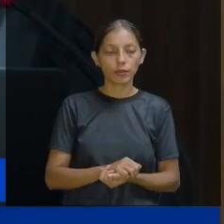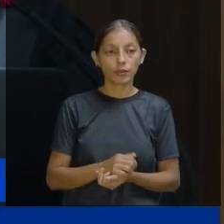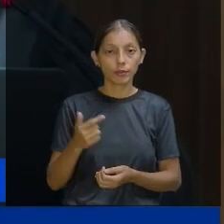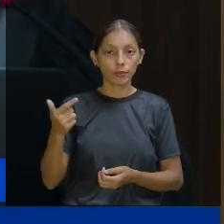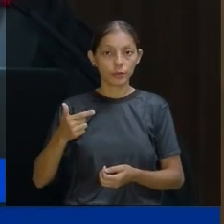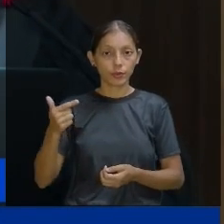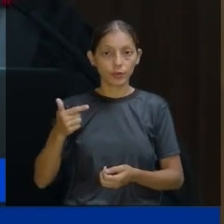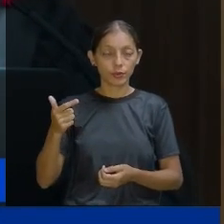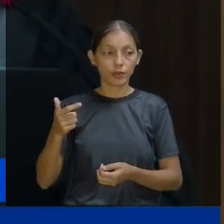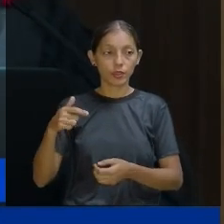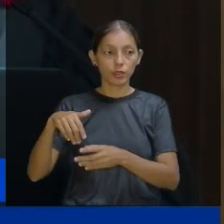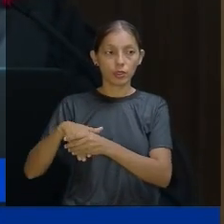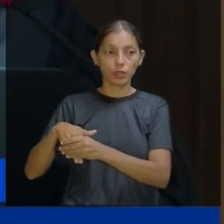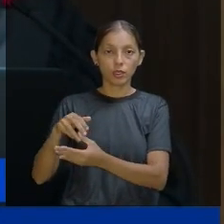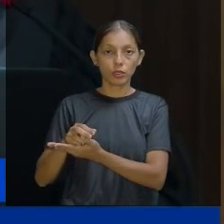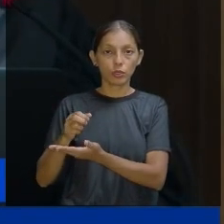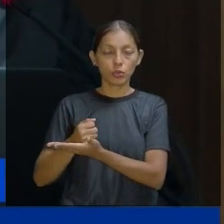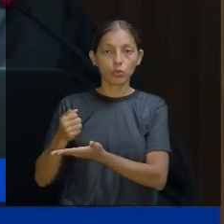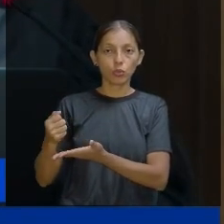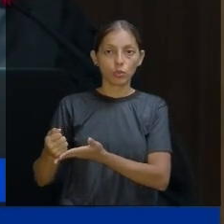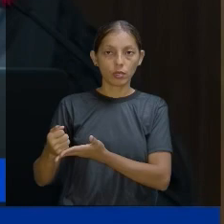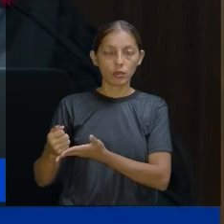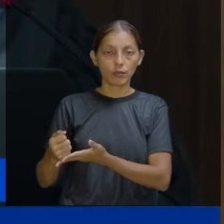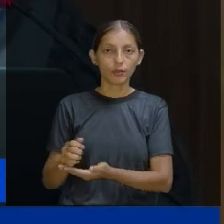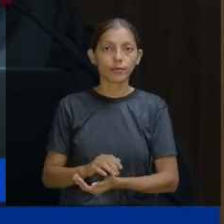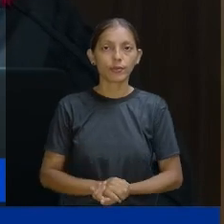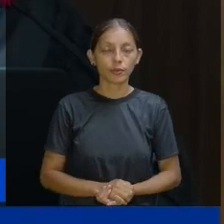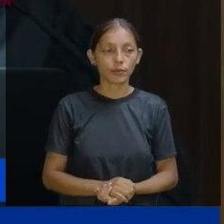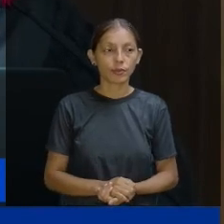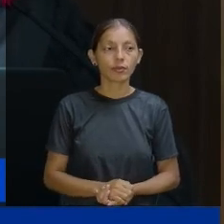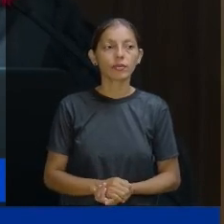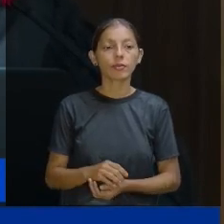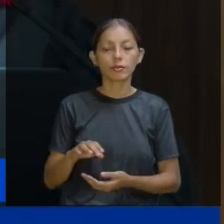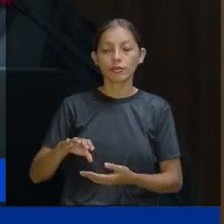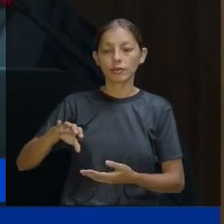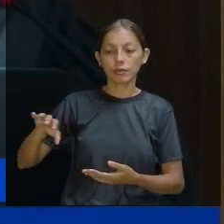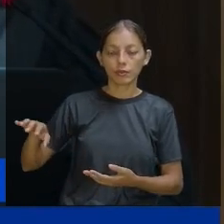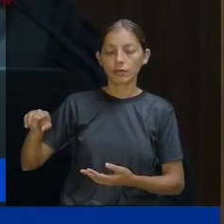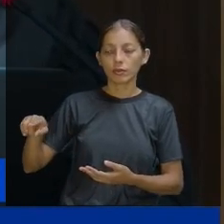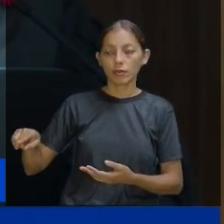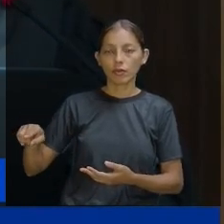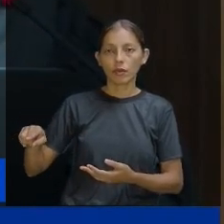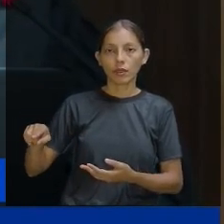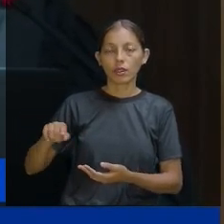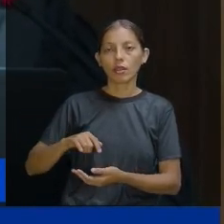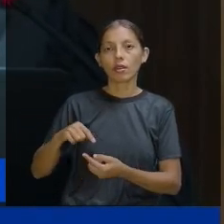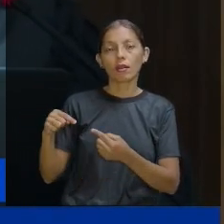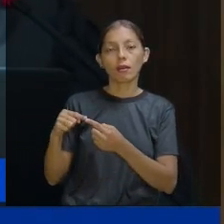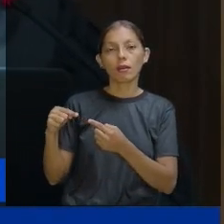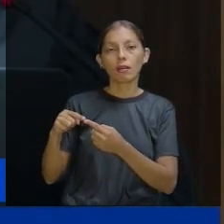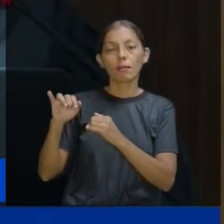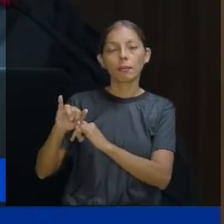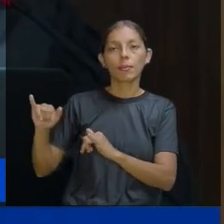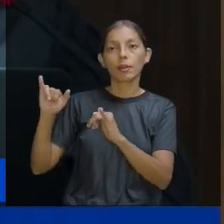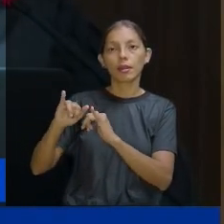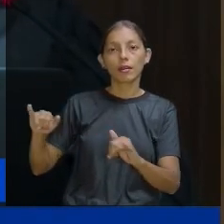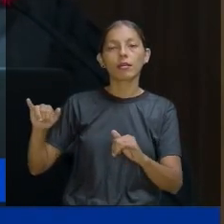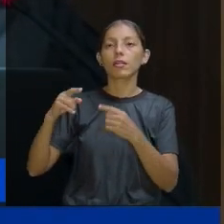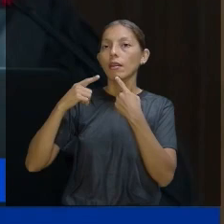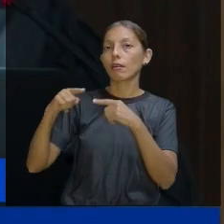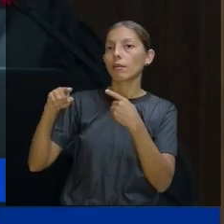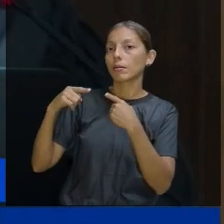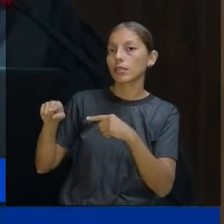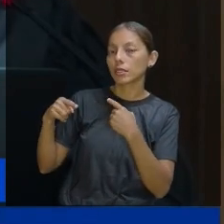eleitoral fique com as representações e reclamações relativas à propaganda eleitoral